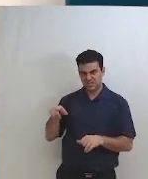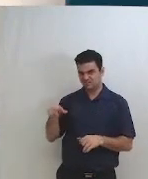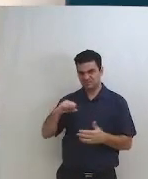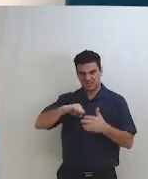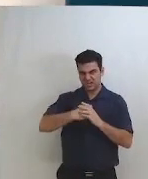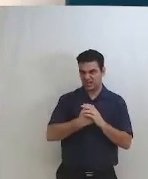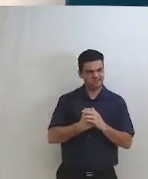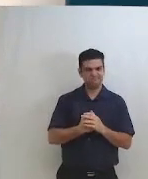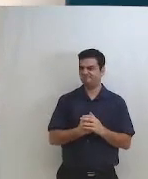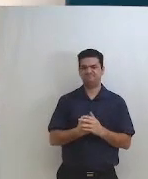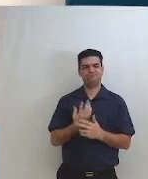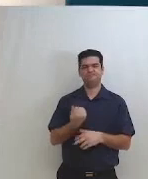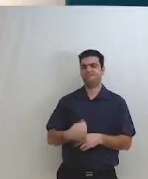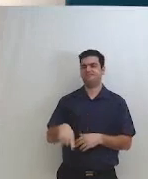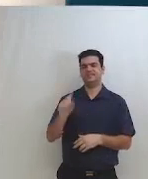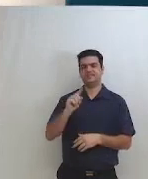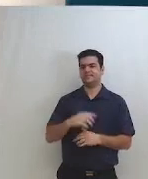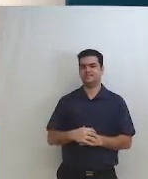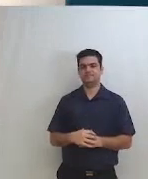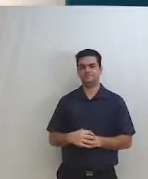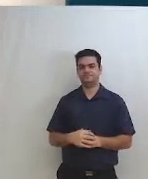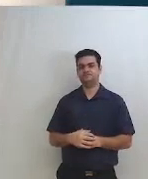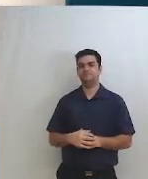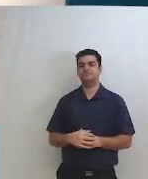portanto, se pronuncia pela denegação da ordem.